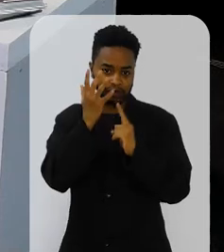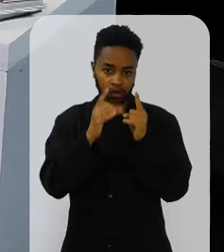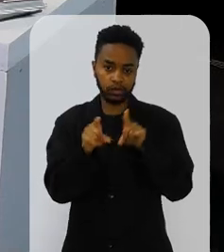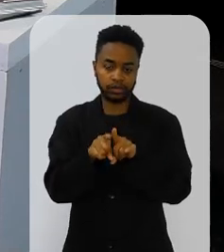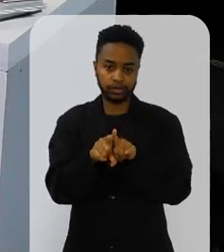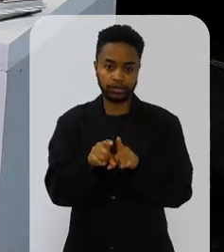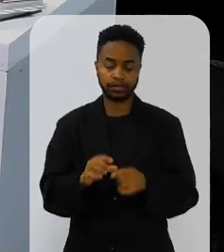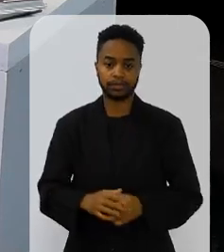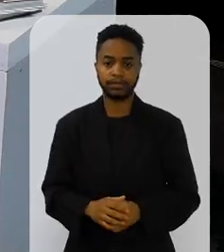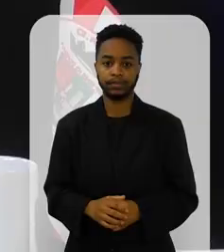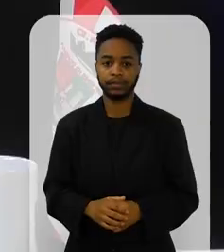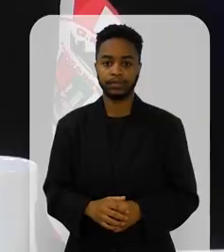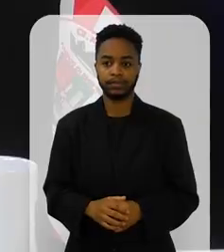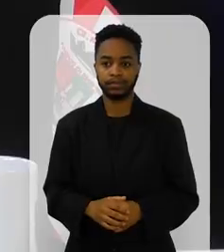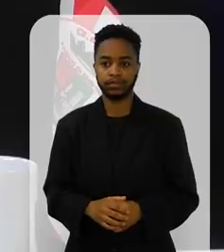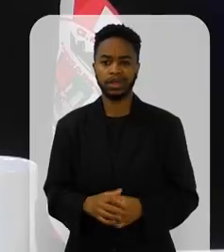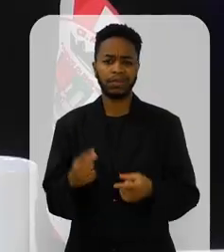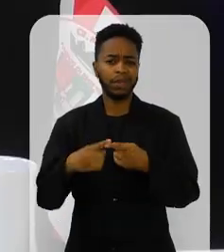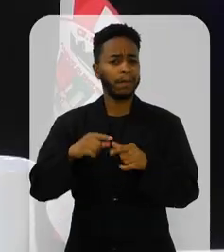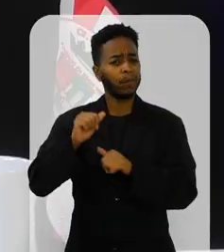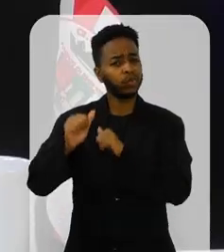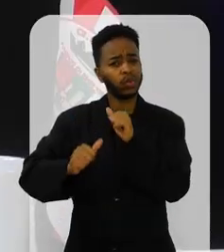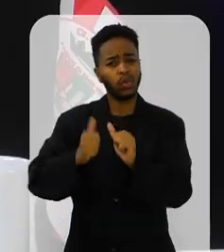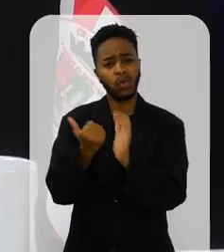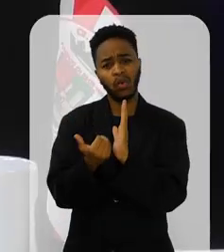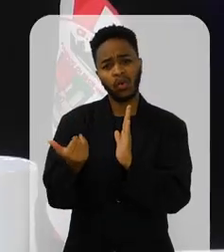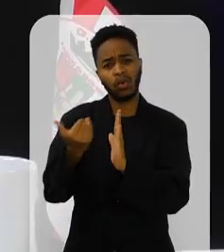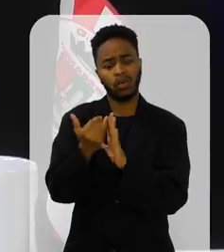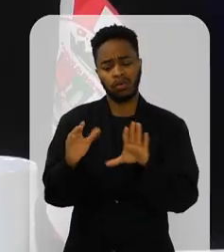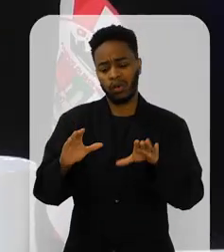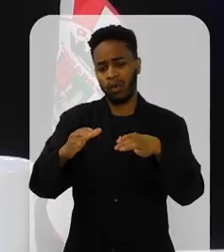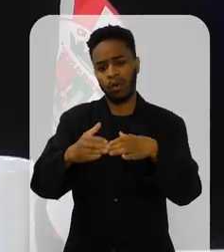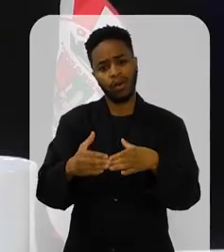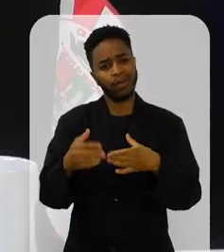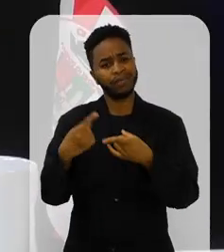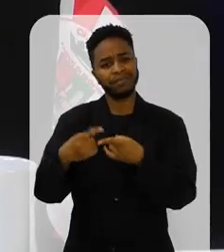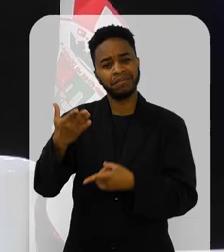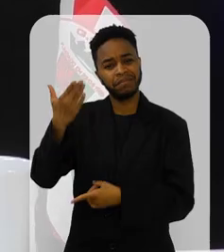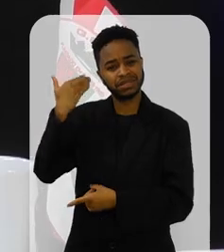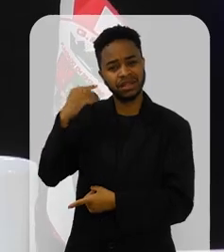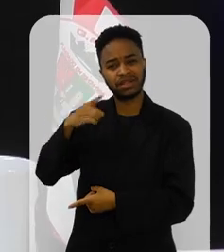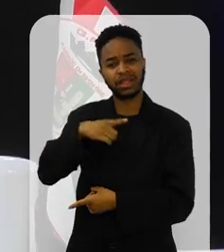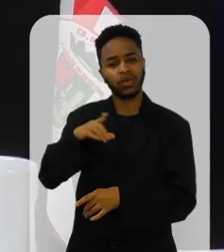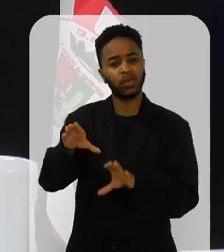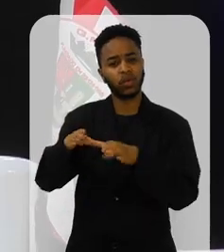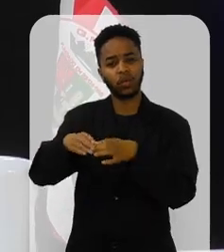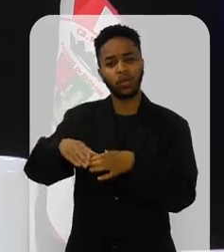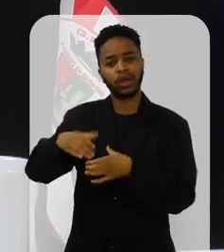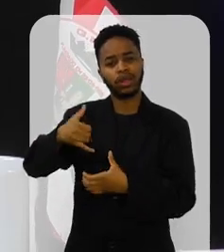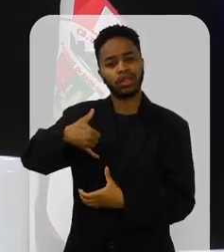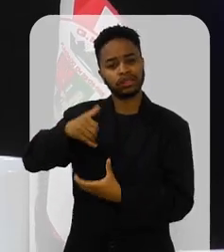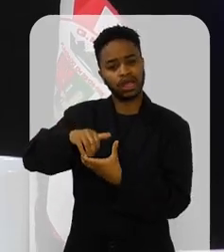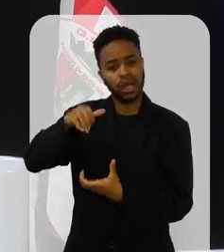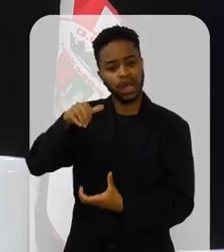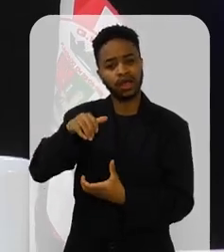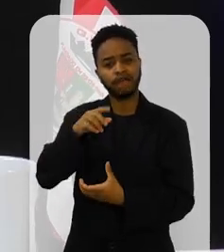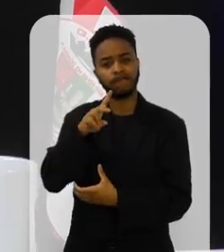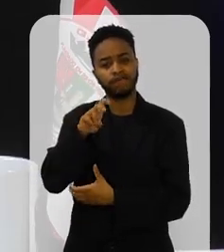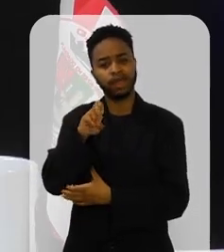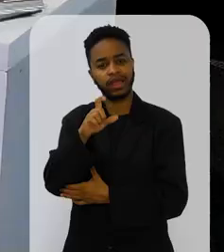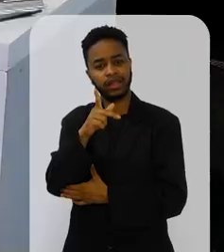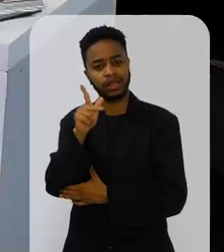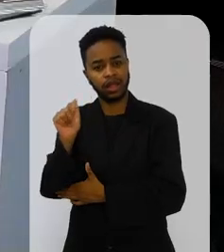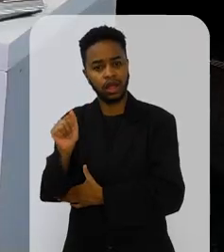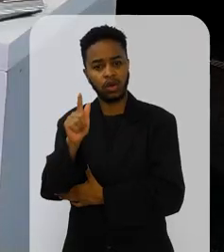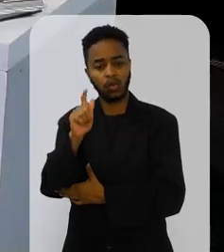excelente trabalho. Mas as condições mudaram muito. Mudaram, né? Mudaram. Antigamente era a velha guarda, espetáculo à parte, a condição